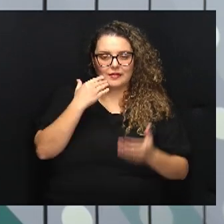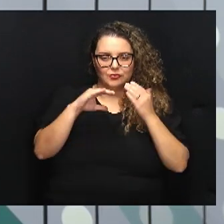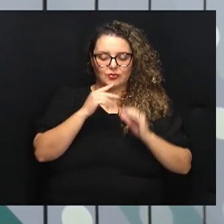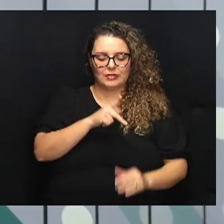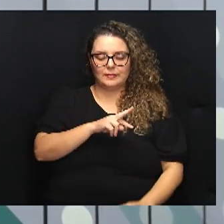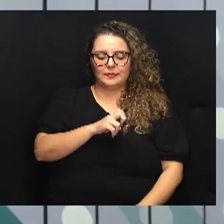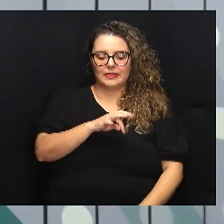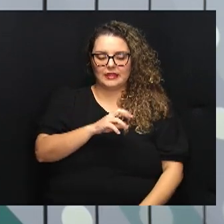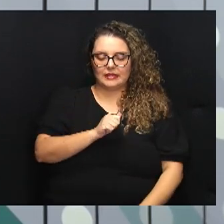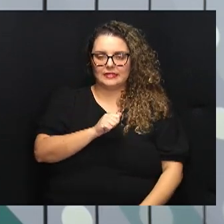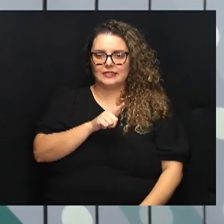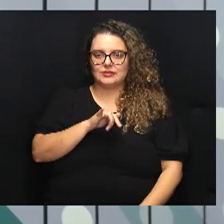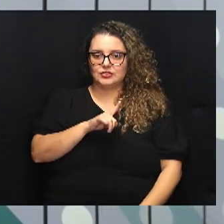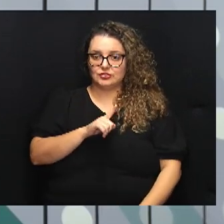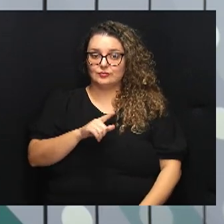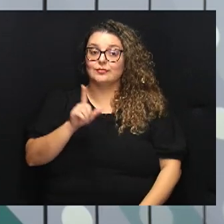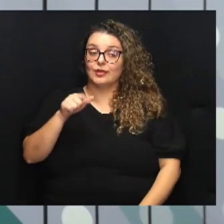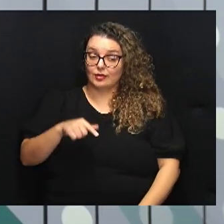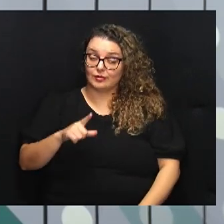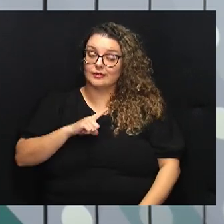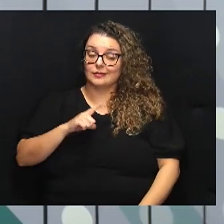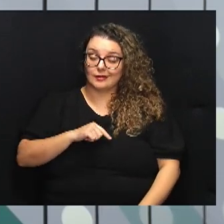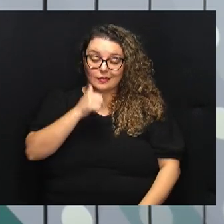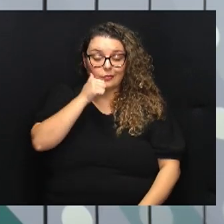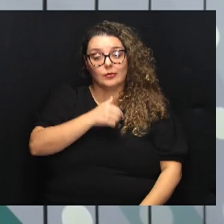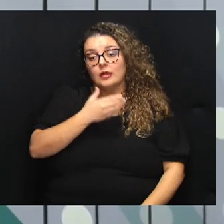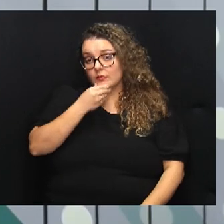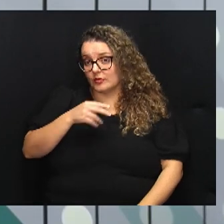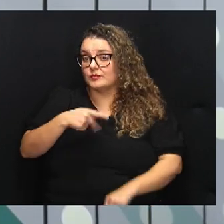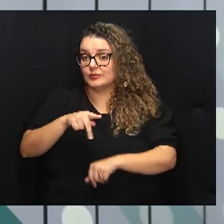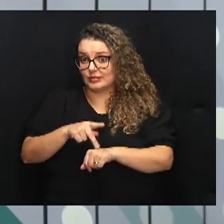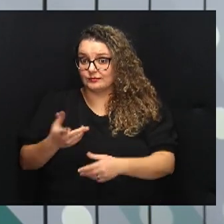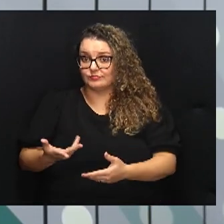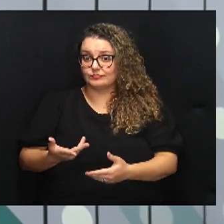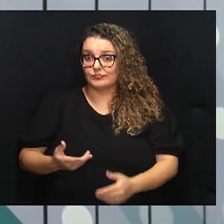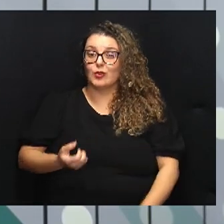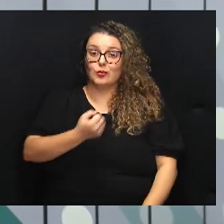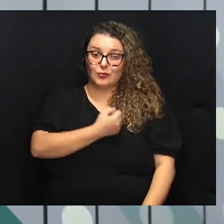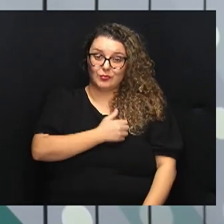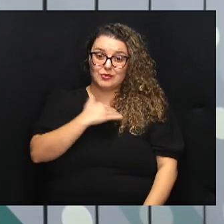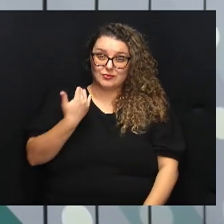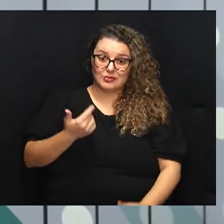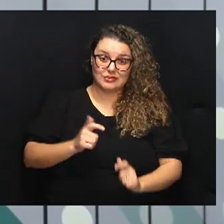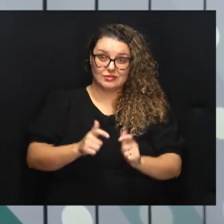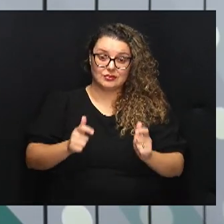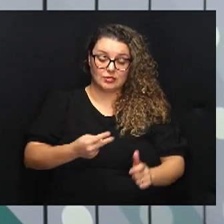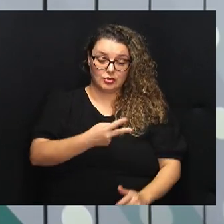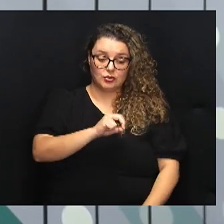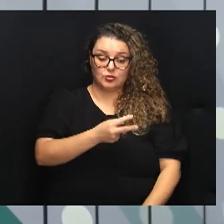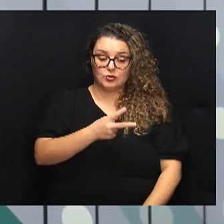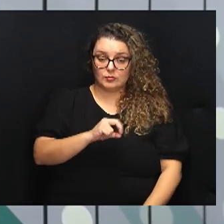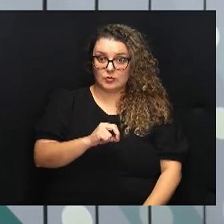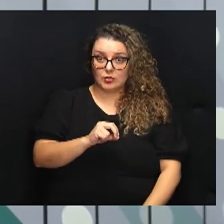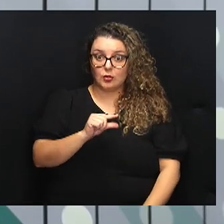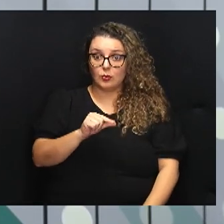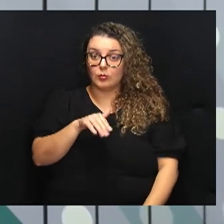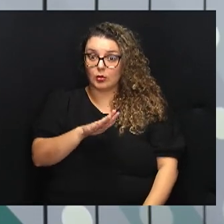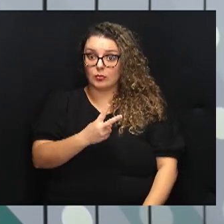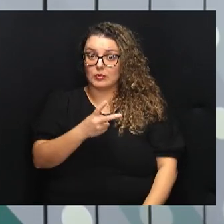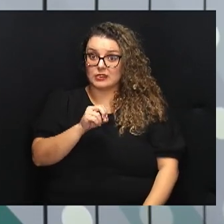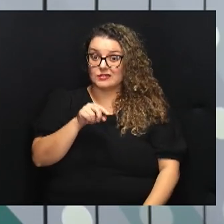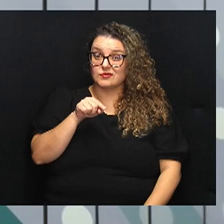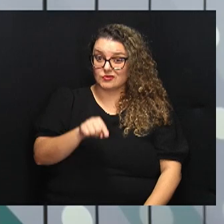e homens no país. O número de mortes pela doença está crescendo. Em 2020 foram pouco mais de 20